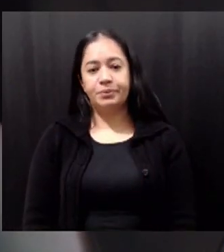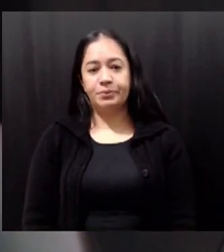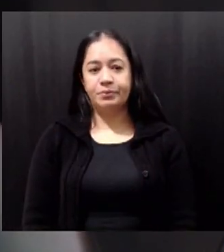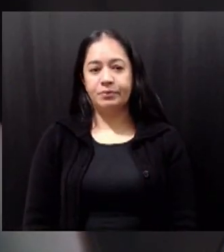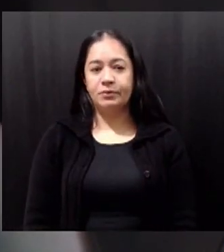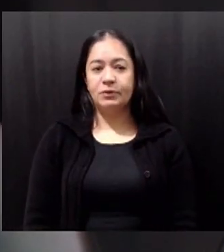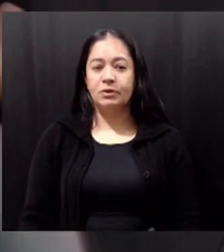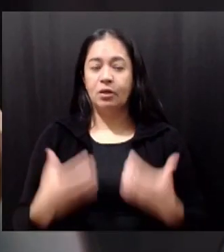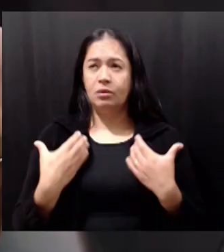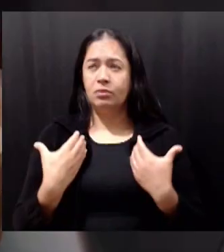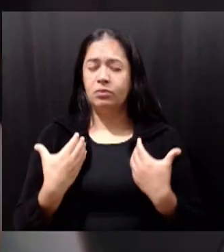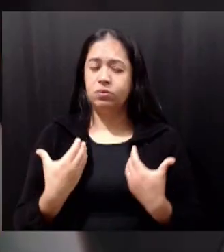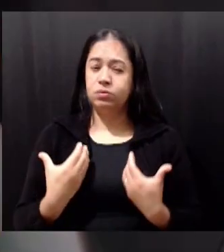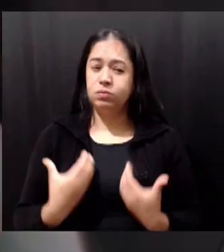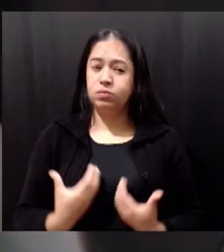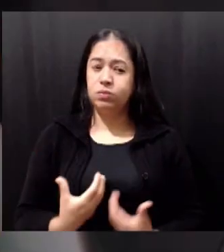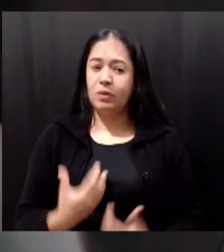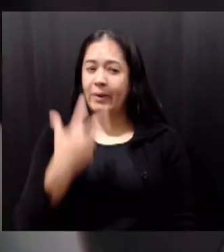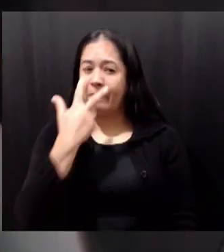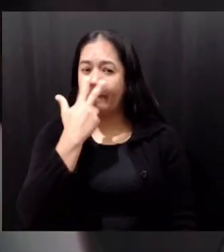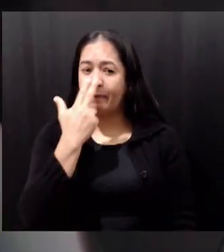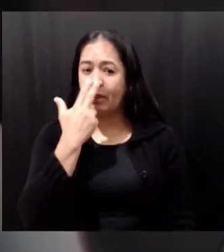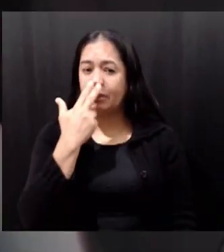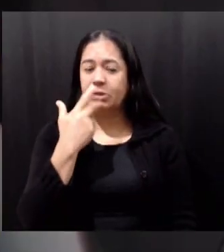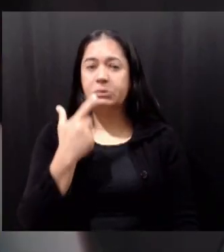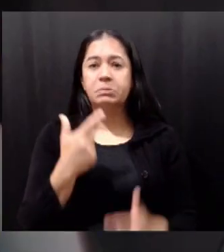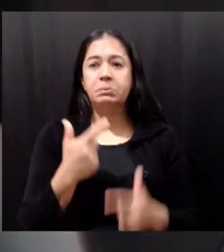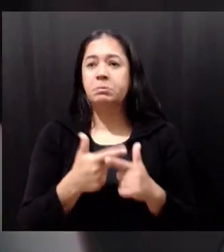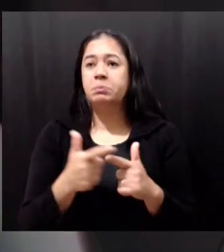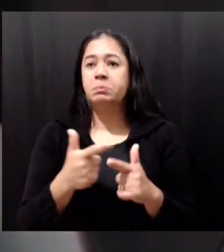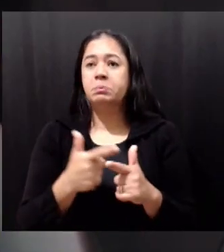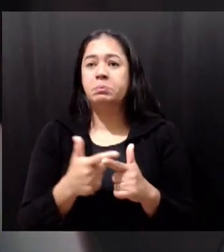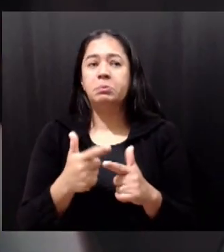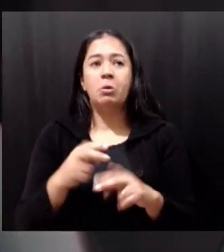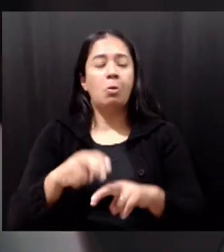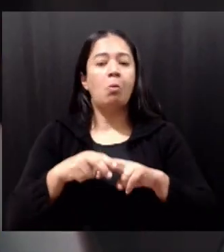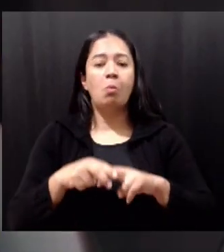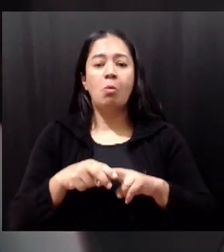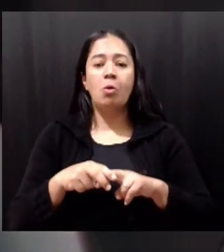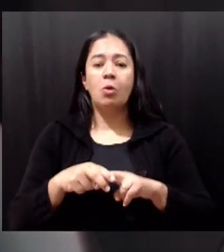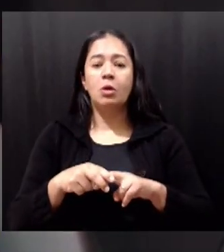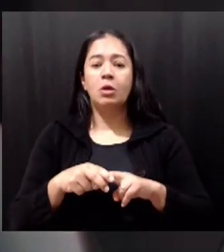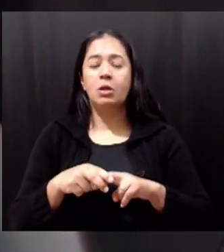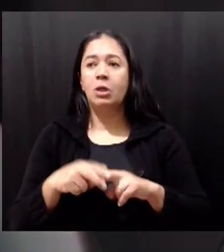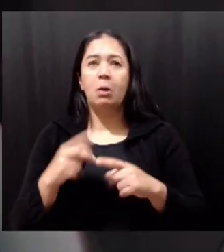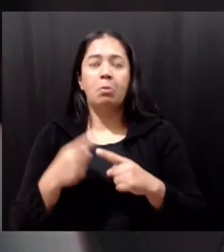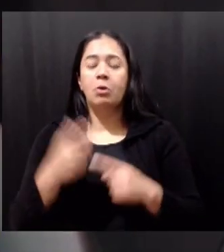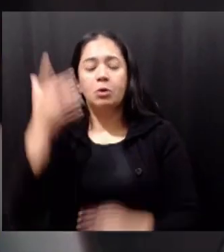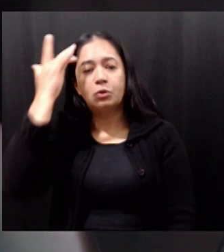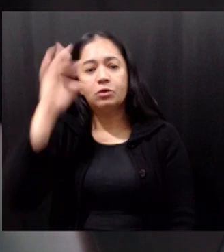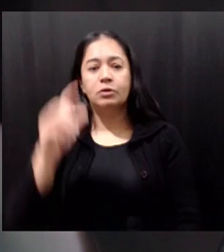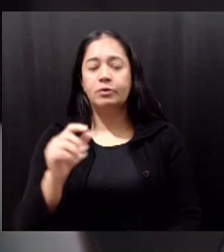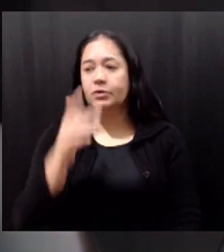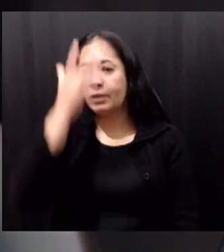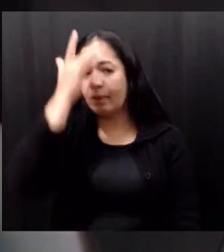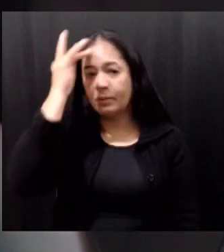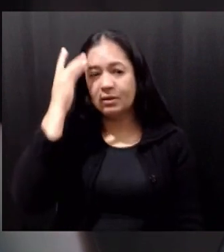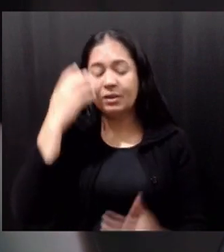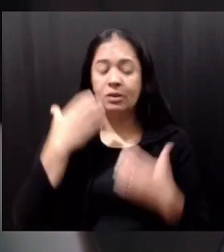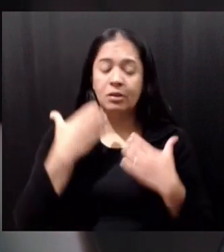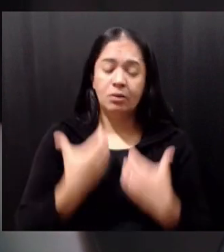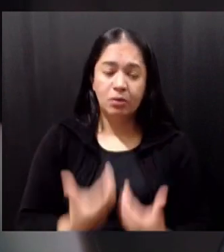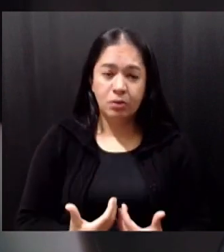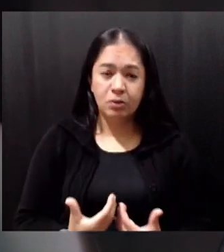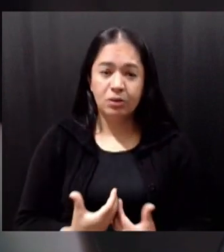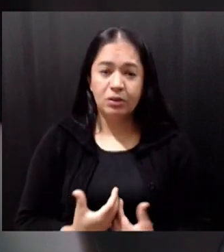que não tem um motivo aparente, né? Pessoas que se queixam, por exemplo, de estarem muito cansadas, de não conseguirem